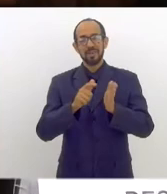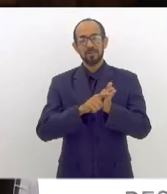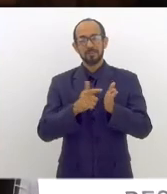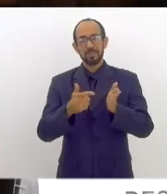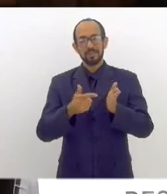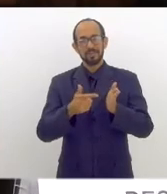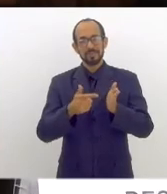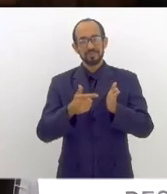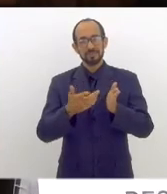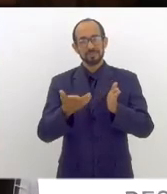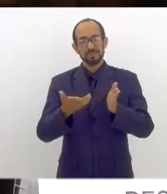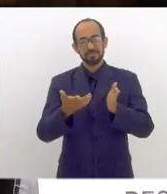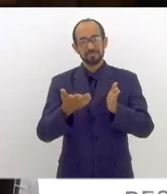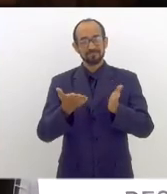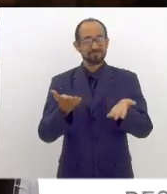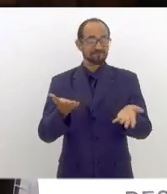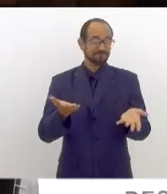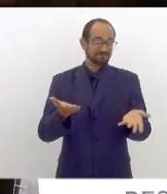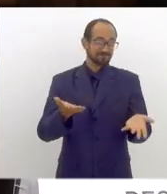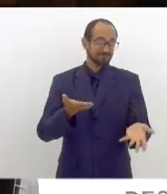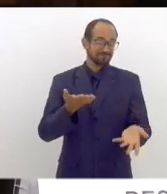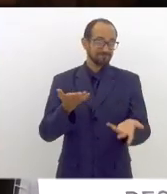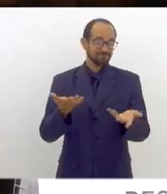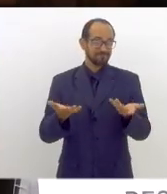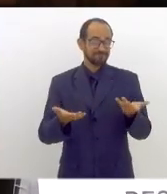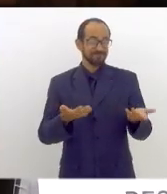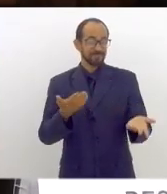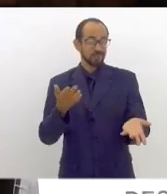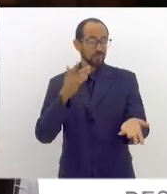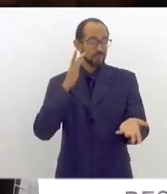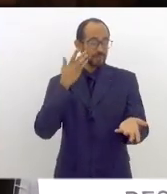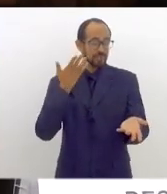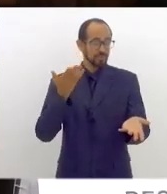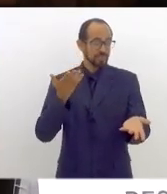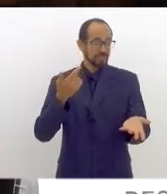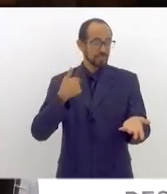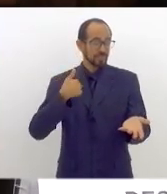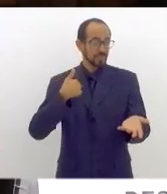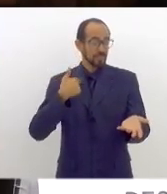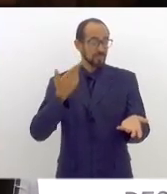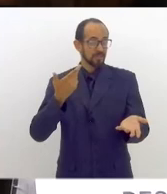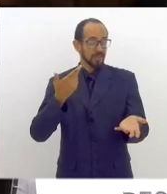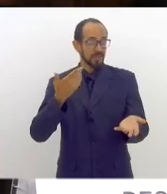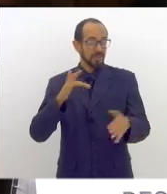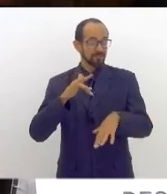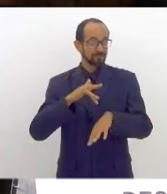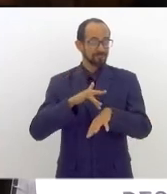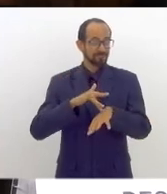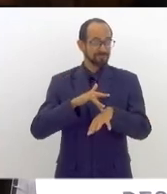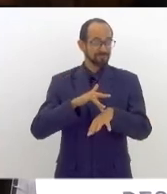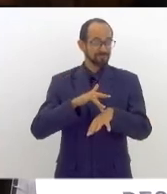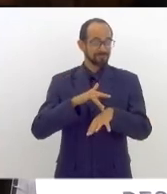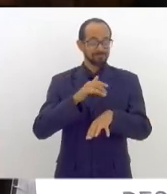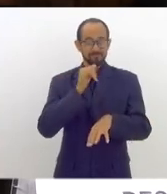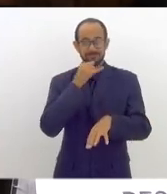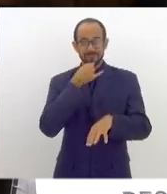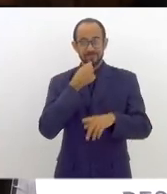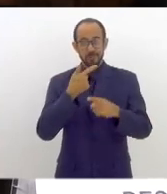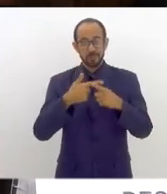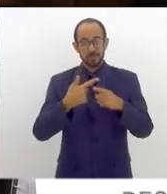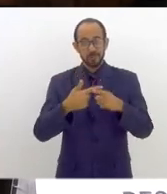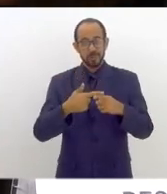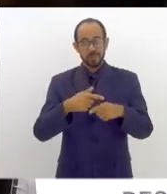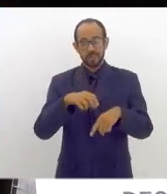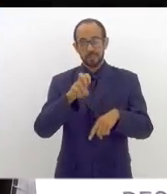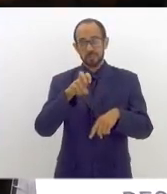E virei aqui para poder mas fiquei um pouco decepcionado porque chegou aqui já tem